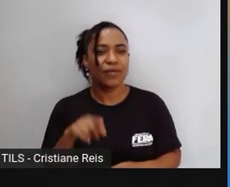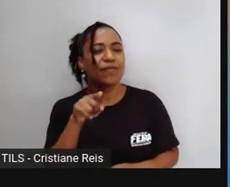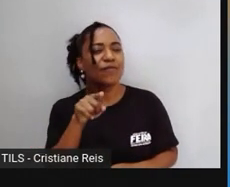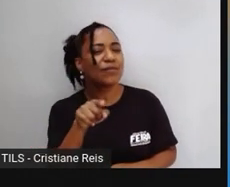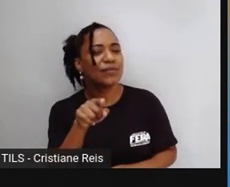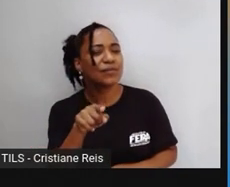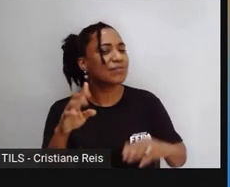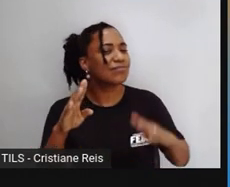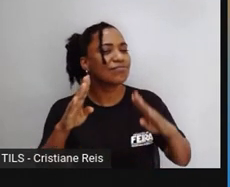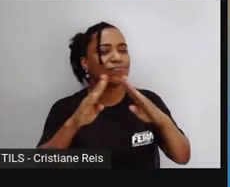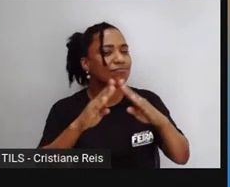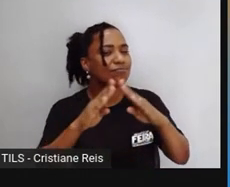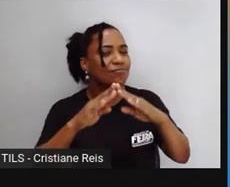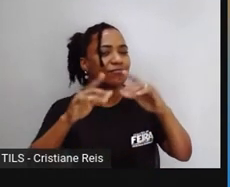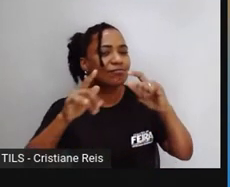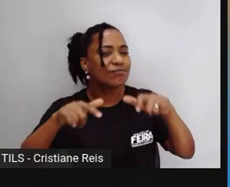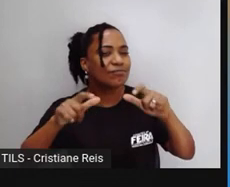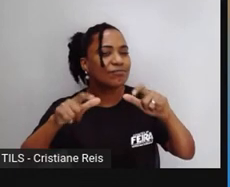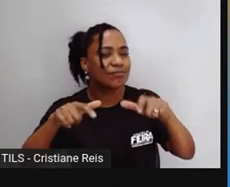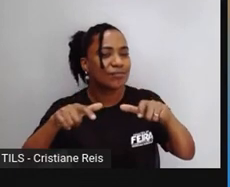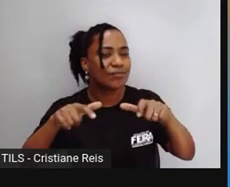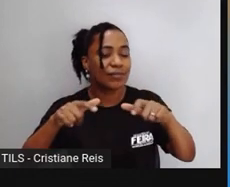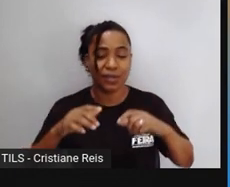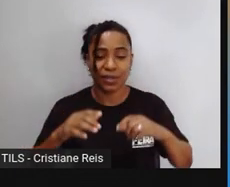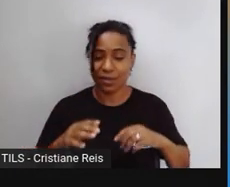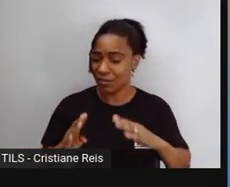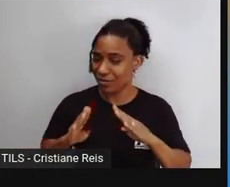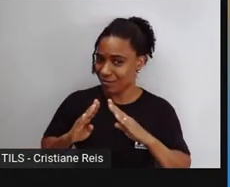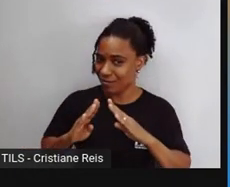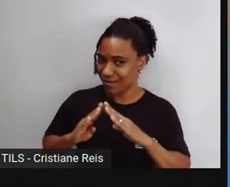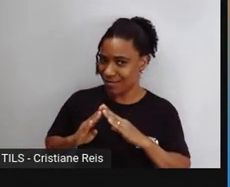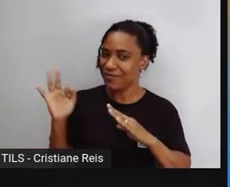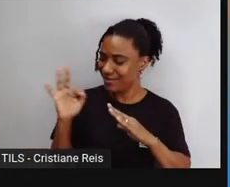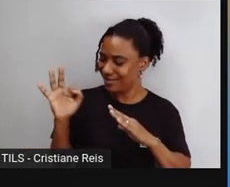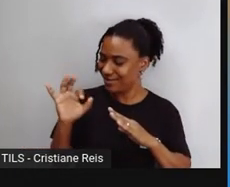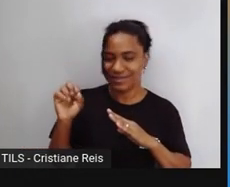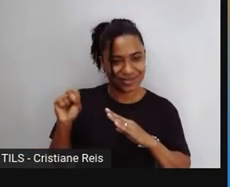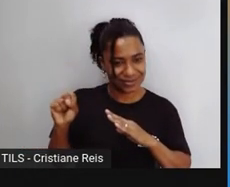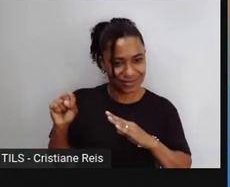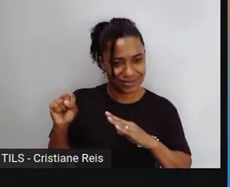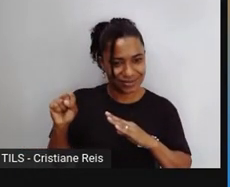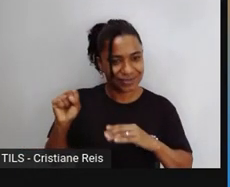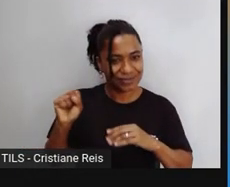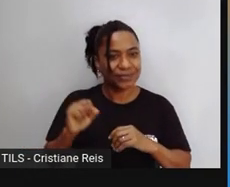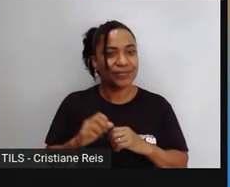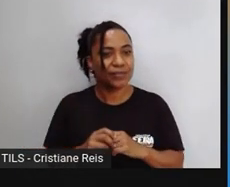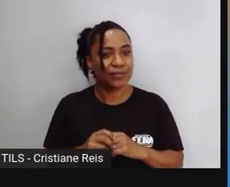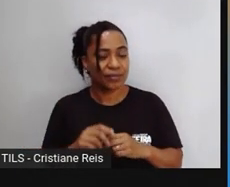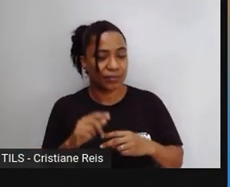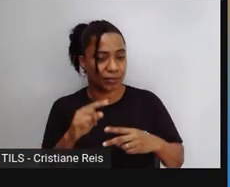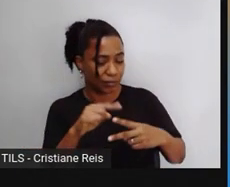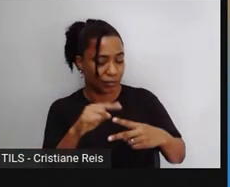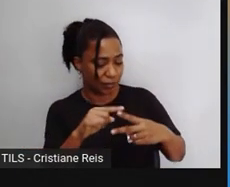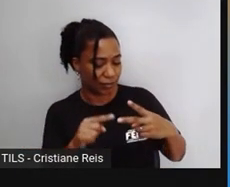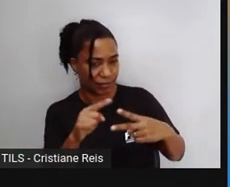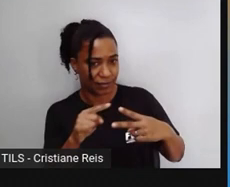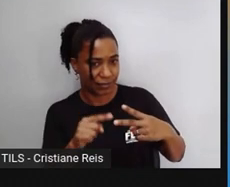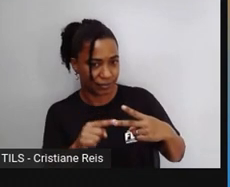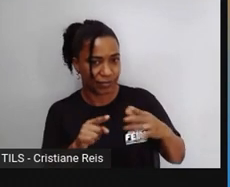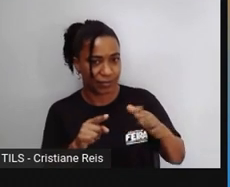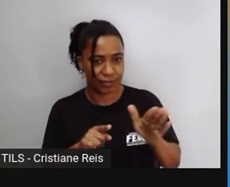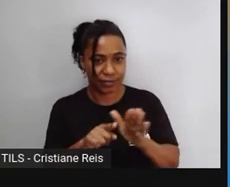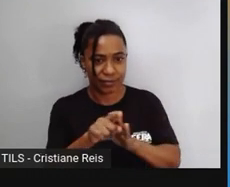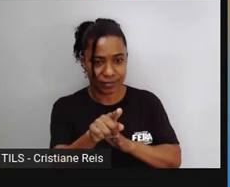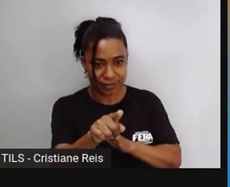mora? I live in Feira de Santana City. And you? Então, escreva essas duas perguntas em seu caderno